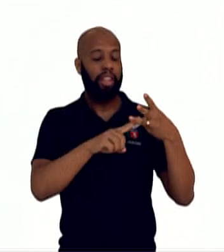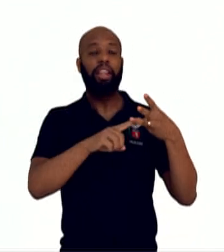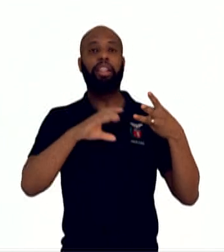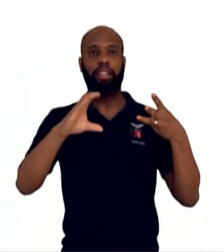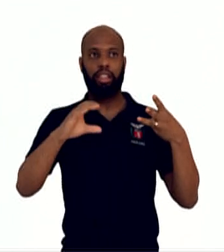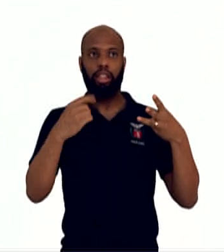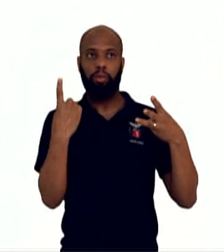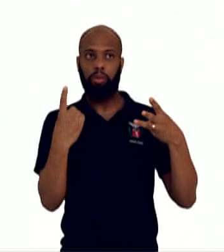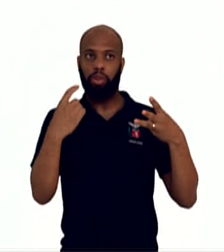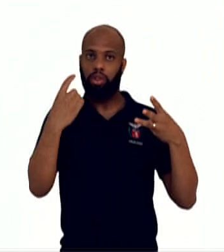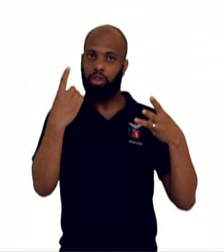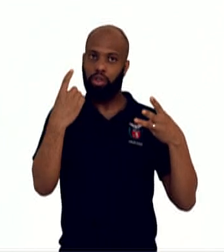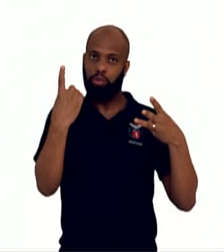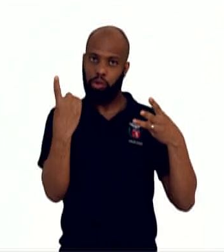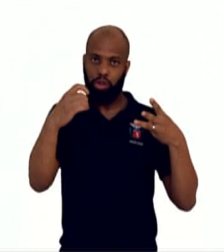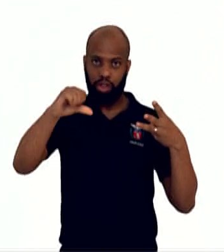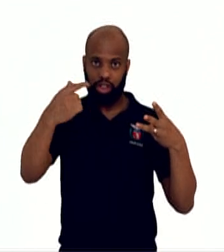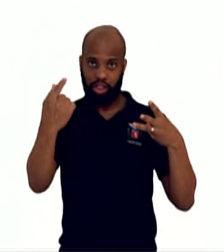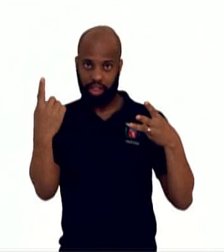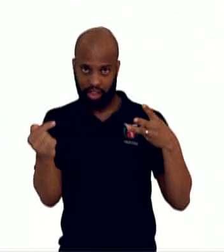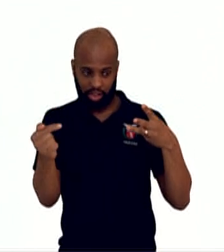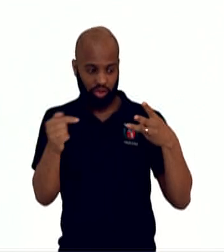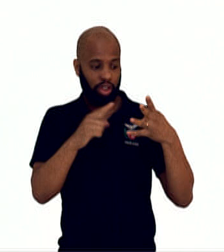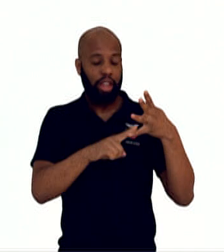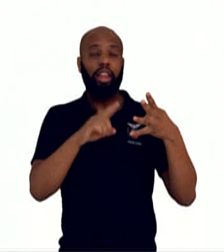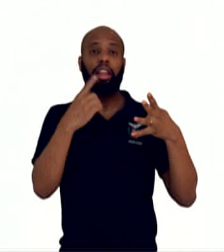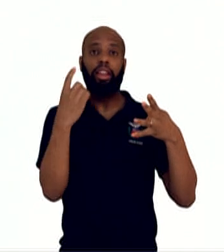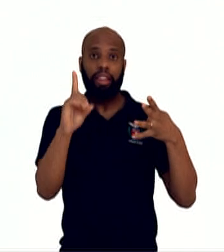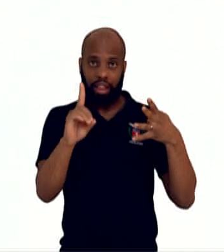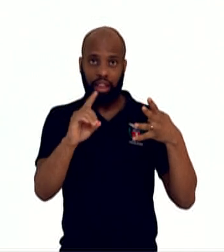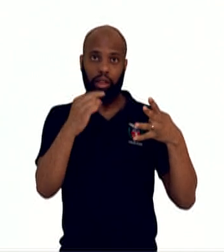C. 1917. Ou D.